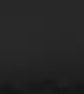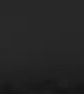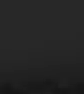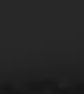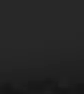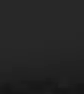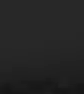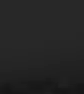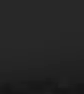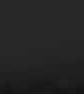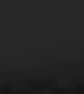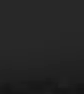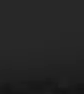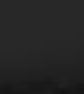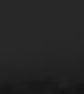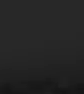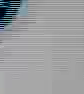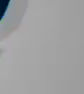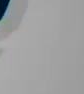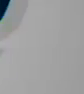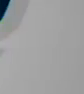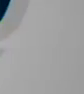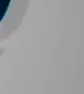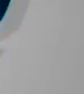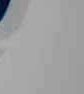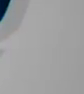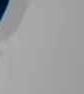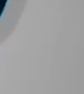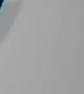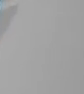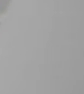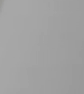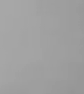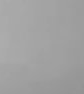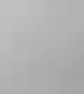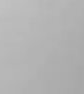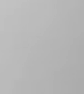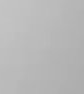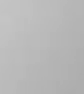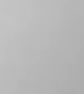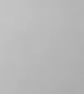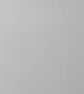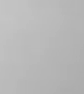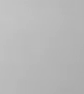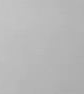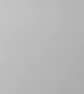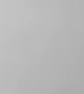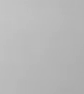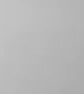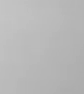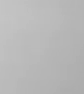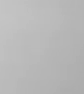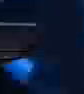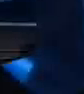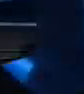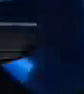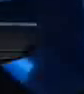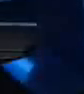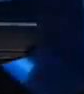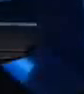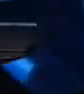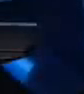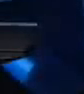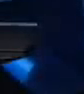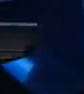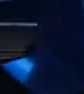tomou. Axis. Evoluir sempre. MP Consultoria. Soluções de gestão e compromisso com o resultado.